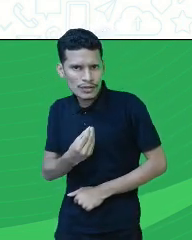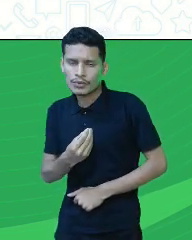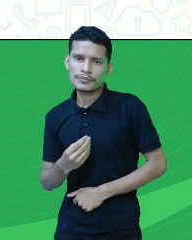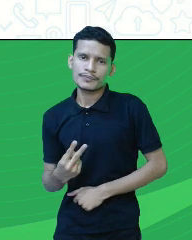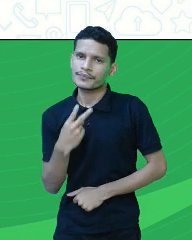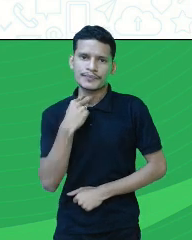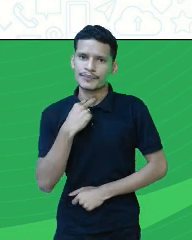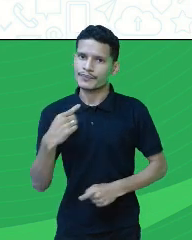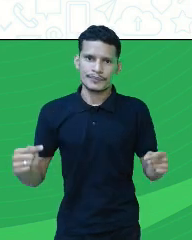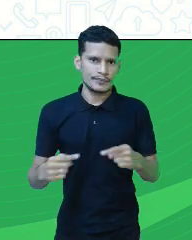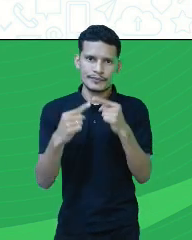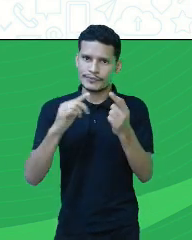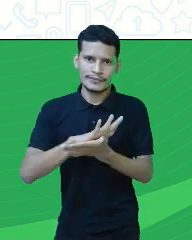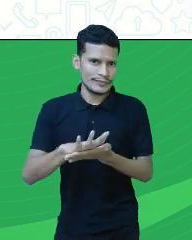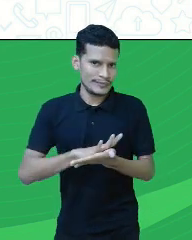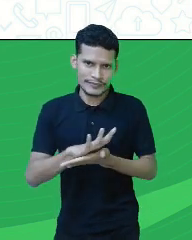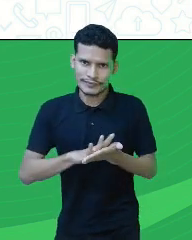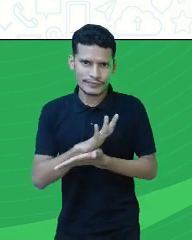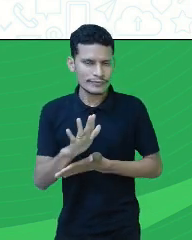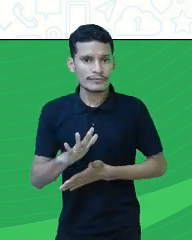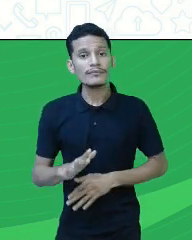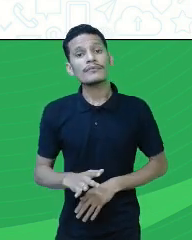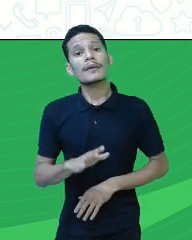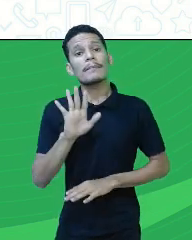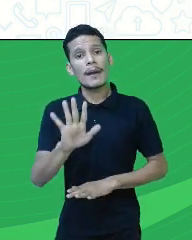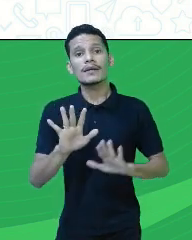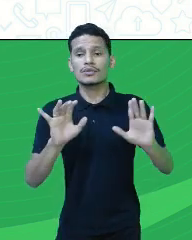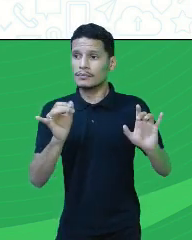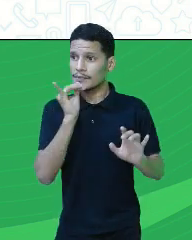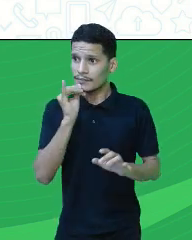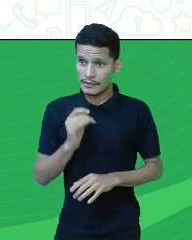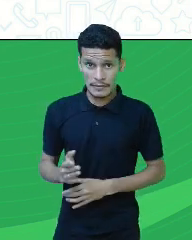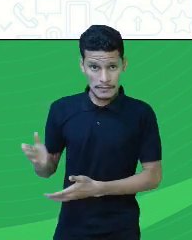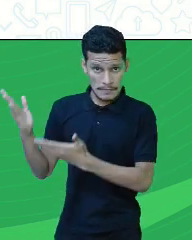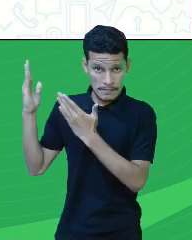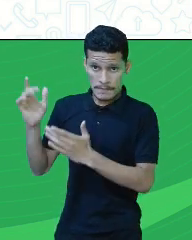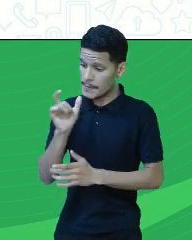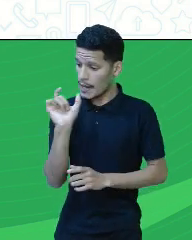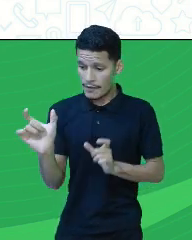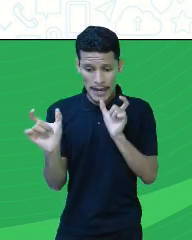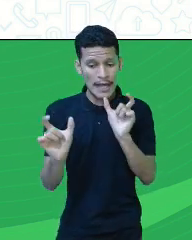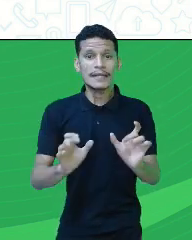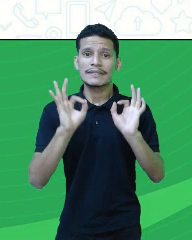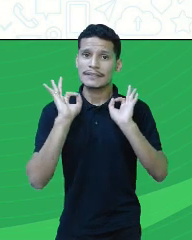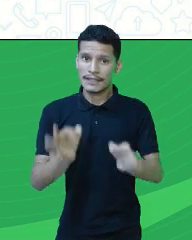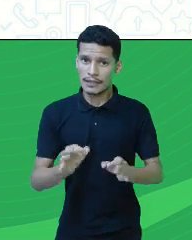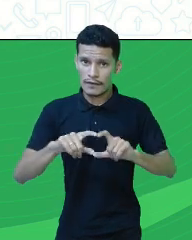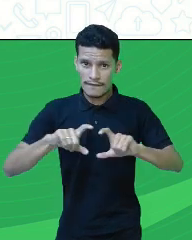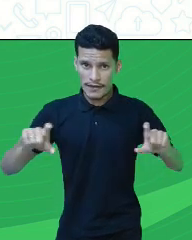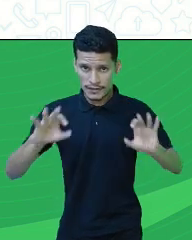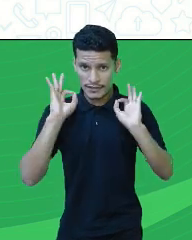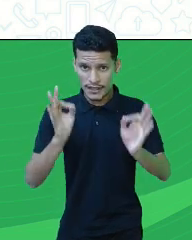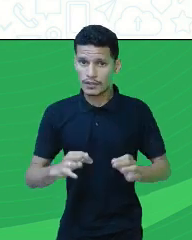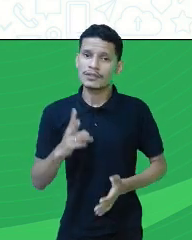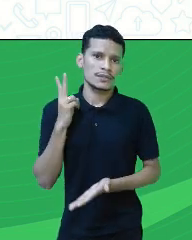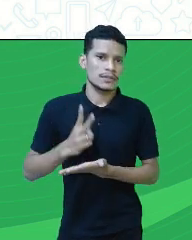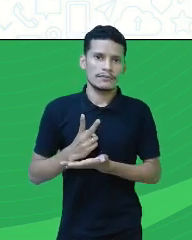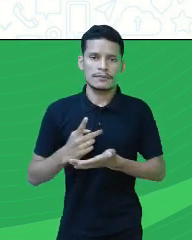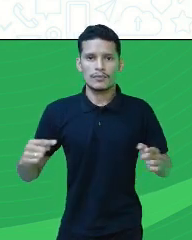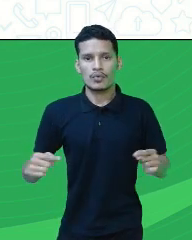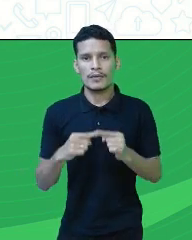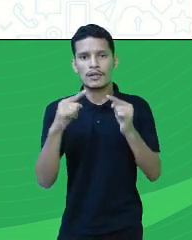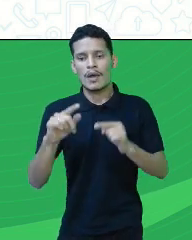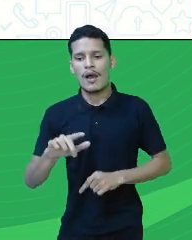combinação. Aí está correto. O gato de Maria fugiu e a gata de Maria fugiu. Sempre combinando com os